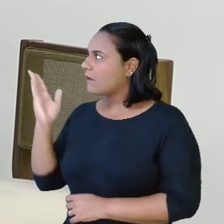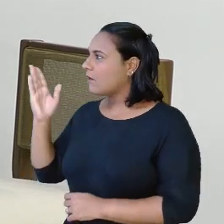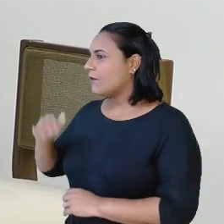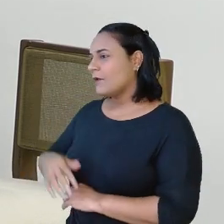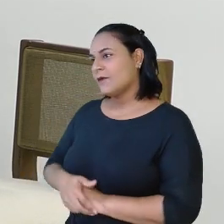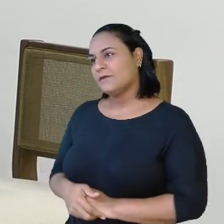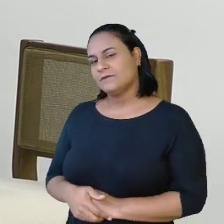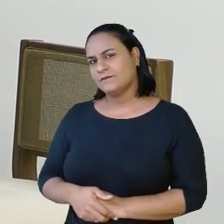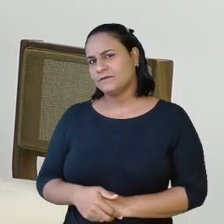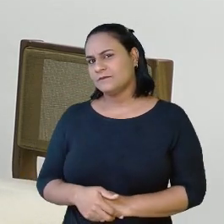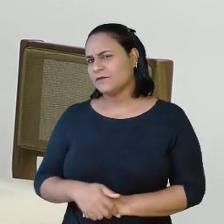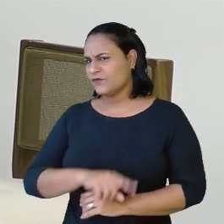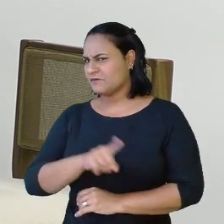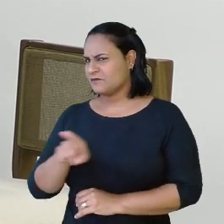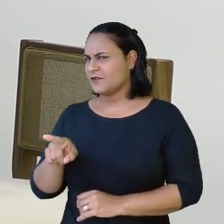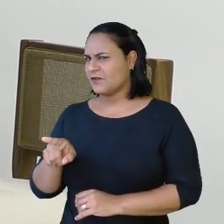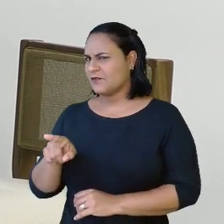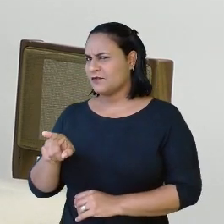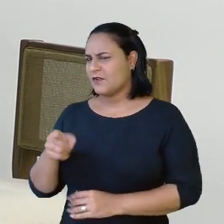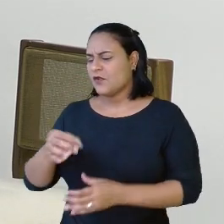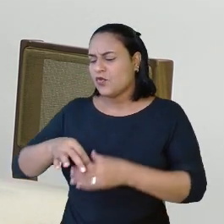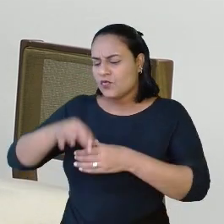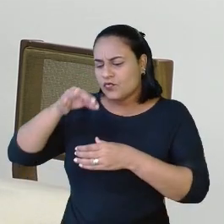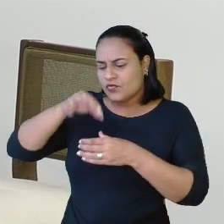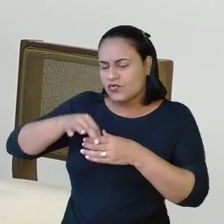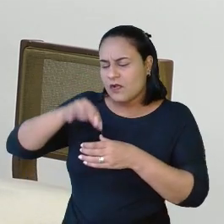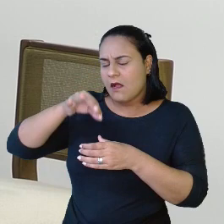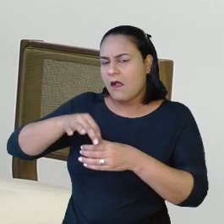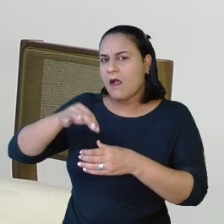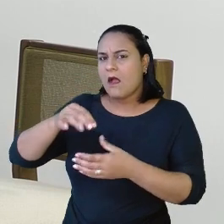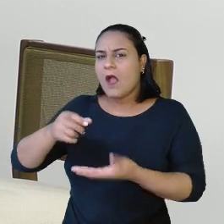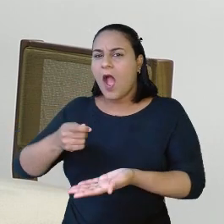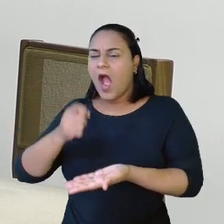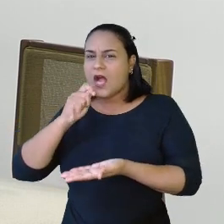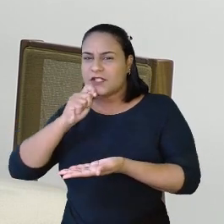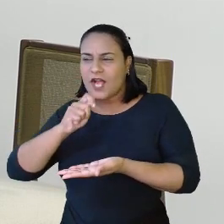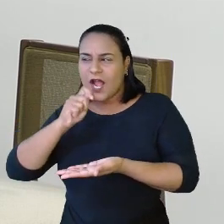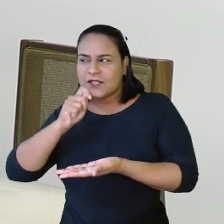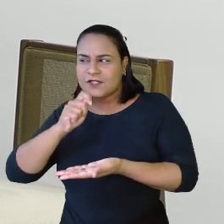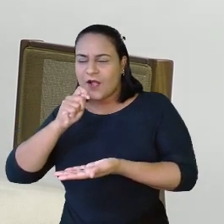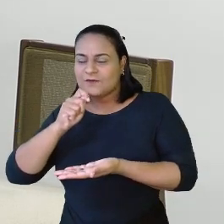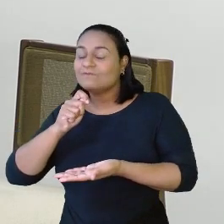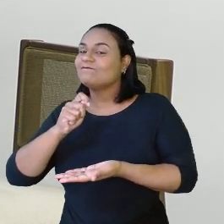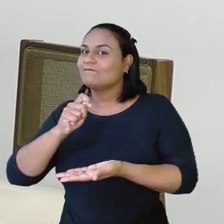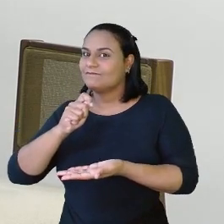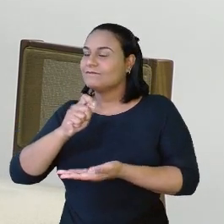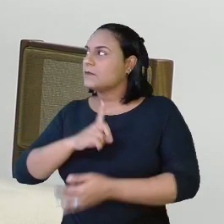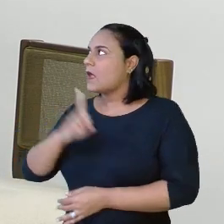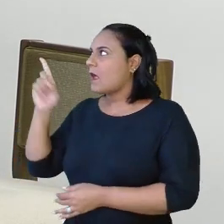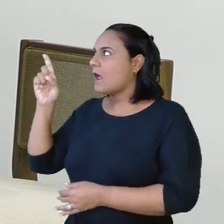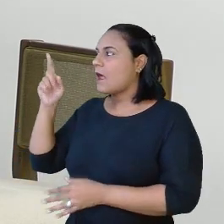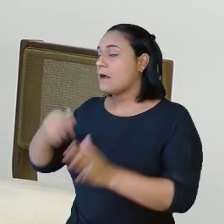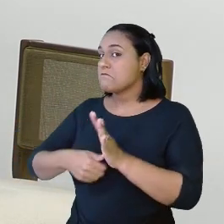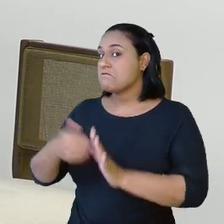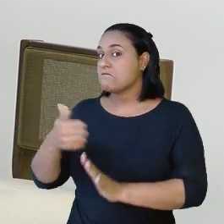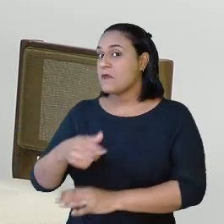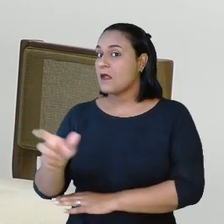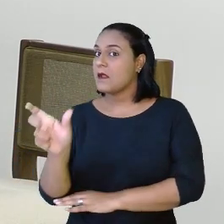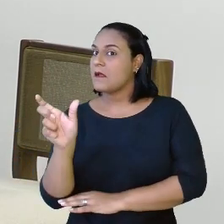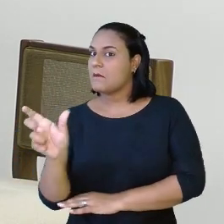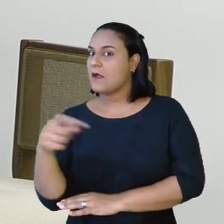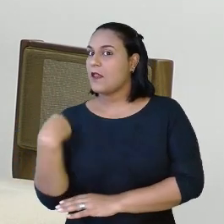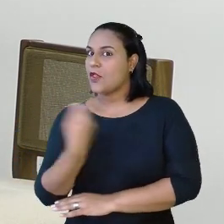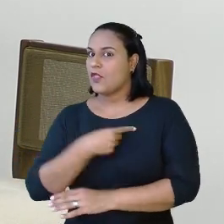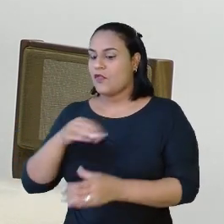Esta palavra, quem é que não gosta de uma xícara de chá e uma bolachinha? Então, a palavra bolacha é a primeira palavra do